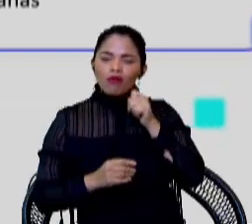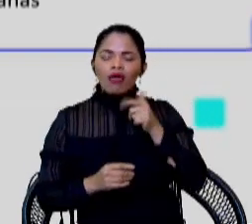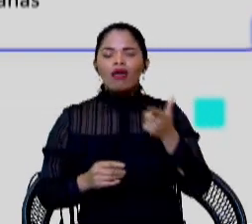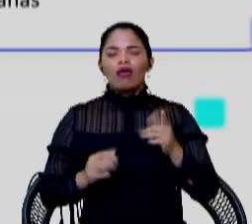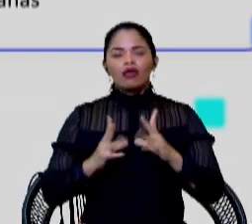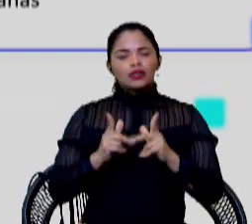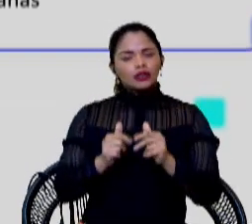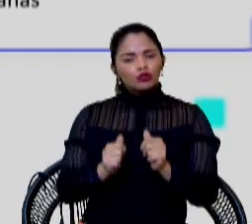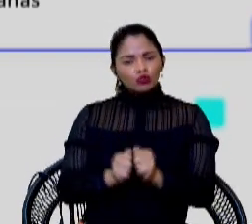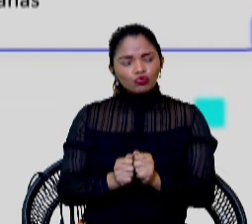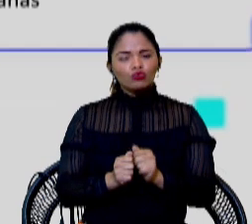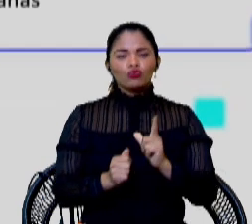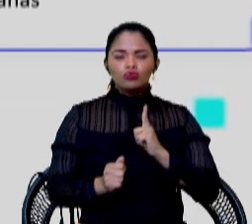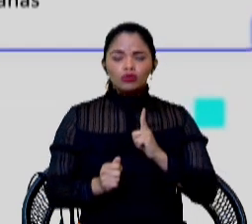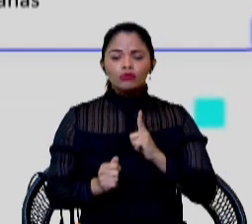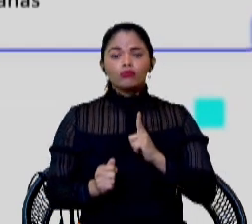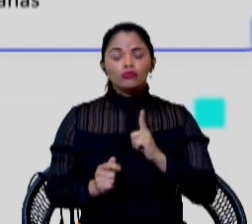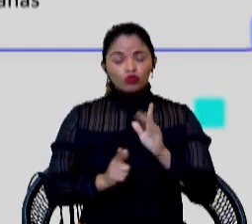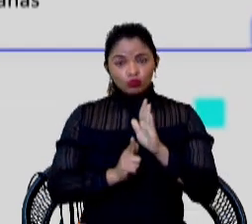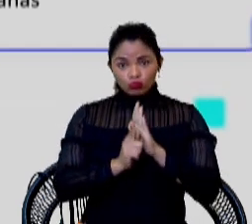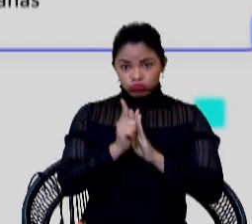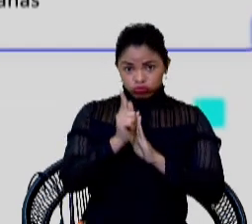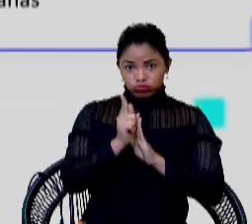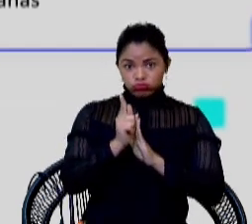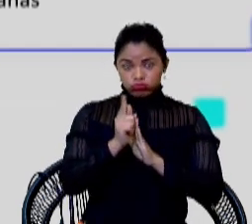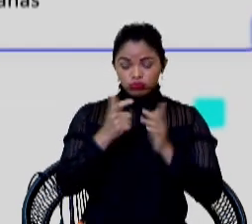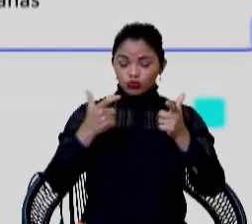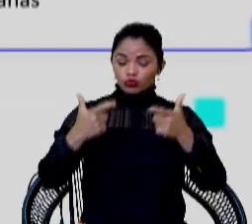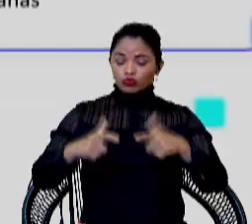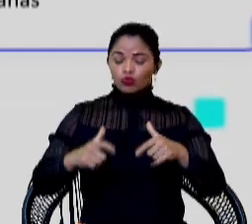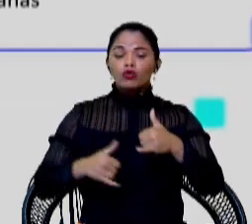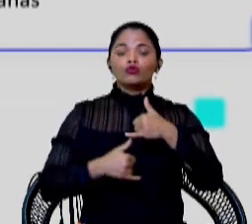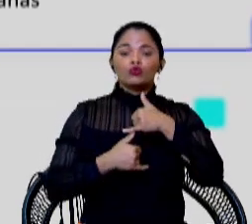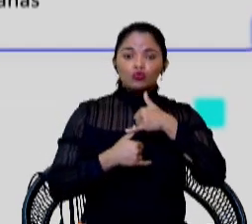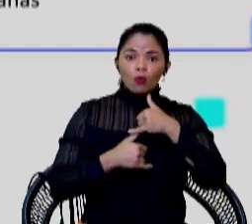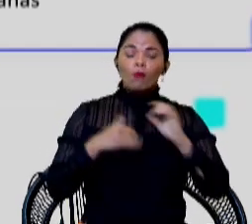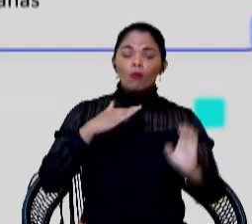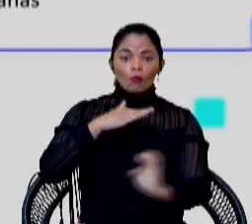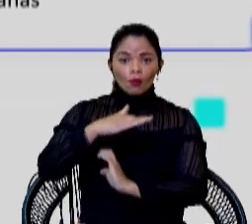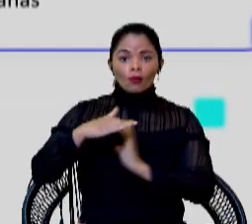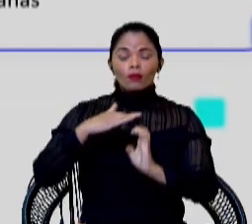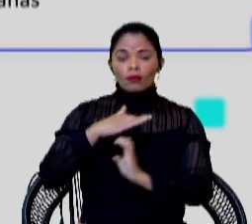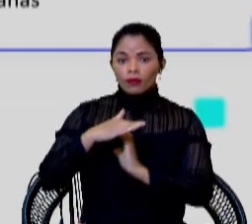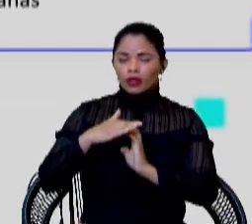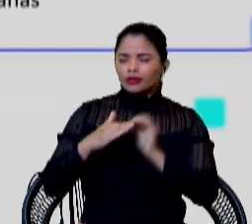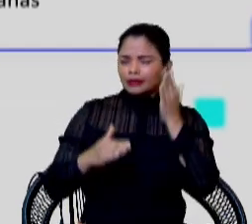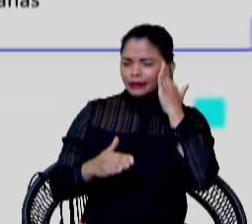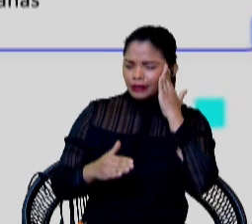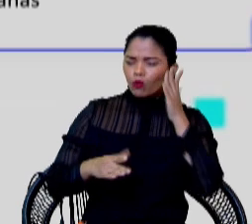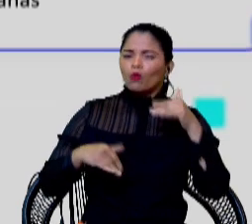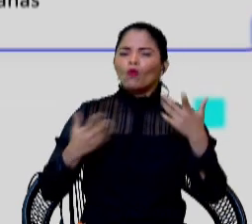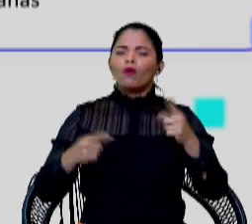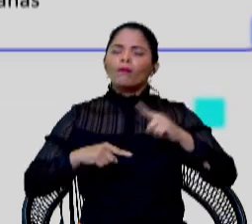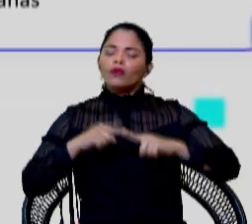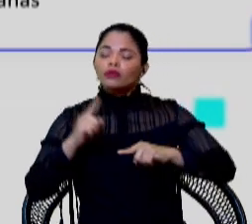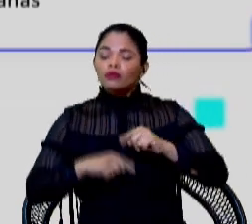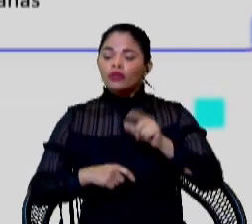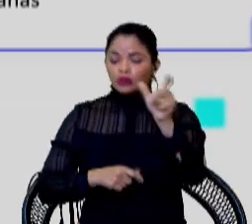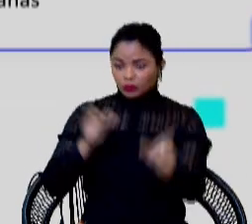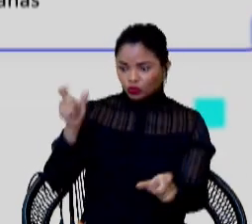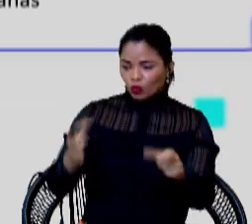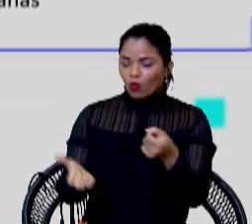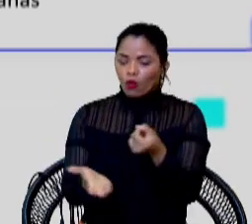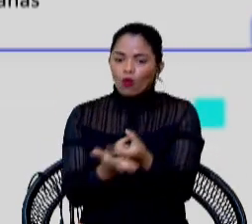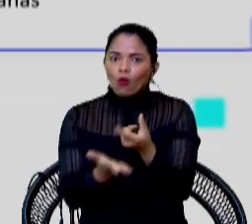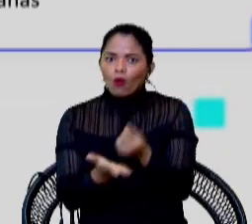CD. Com grande resultado na região sul, ou seja, que eu sei que eu sou uma empresa, já sei qual é o produto, já sei qual é o meu público, já sei